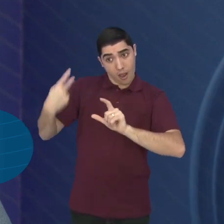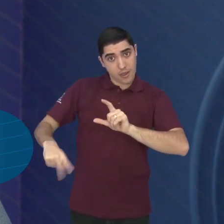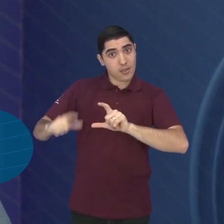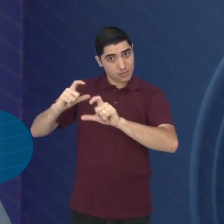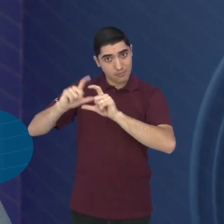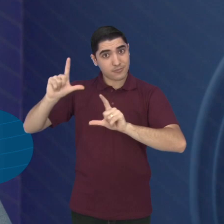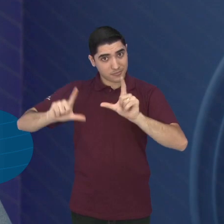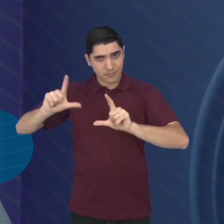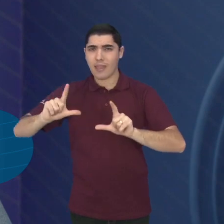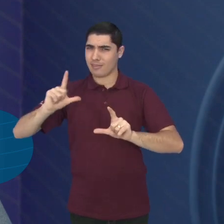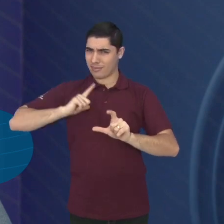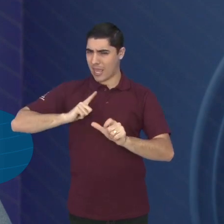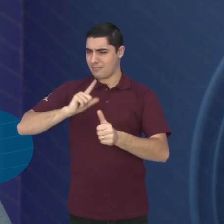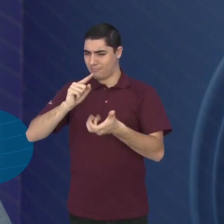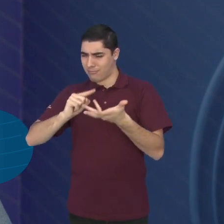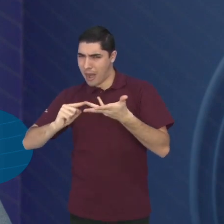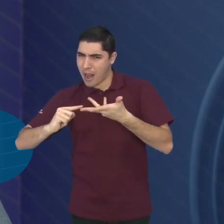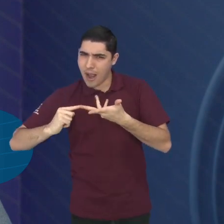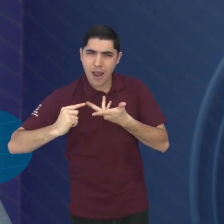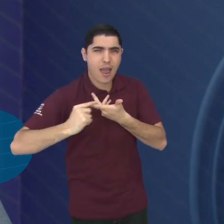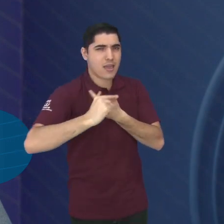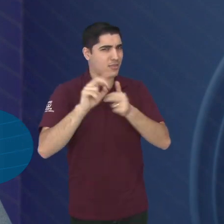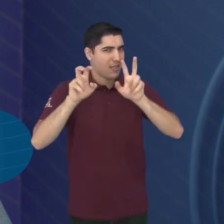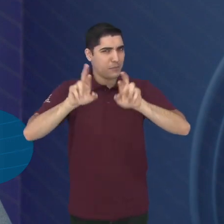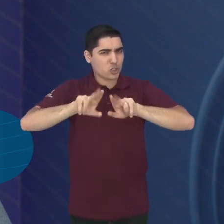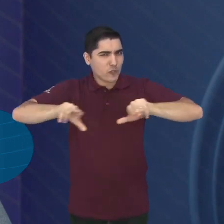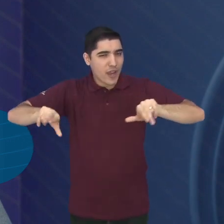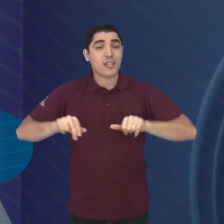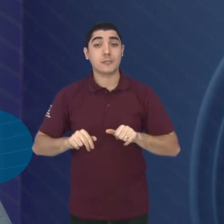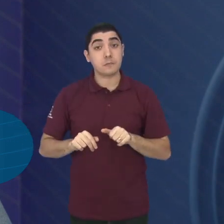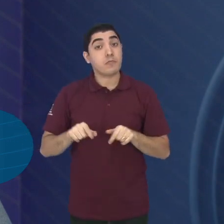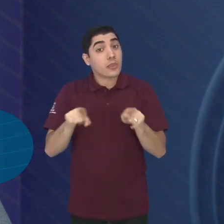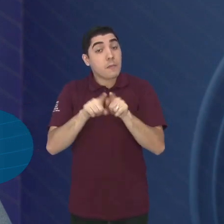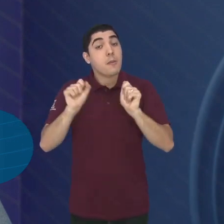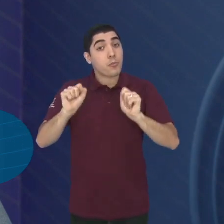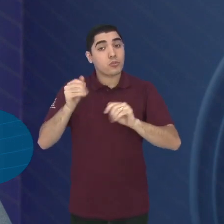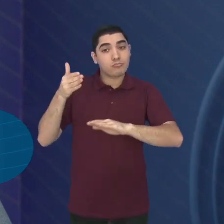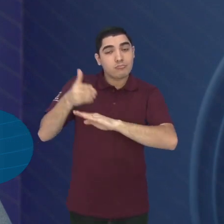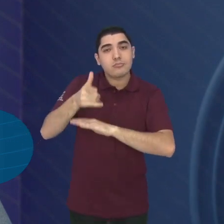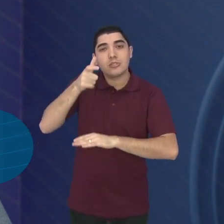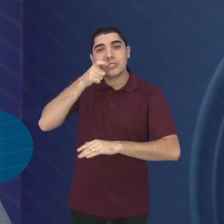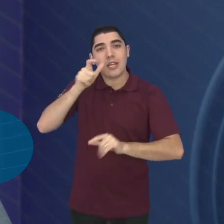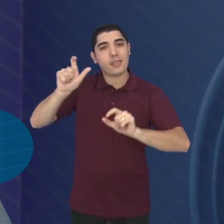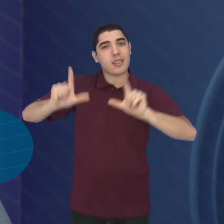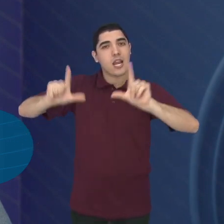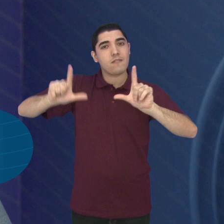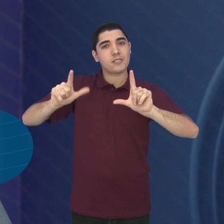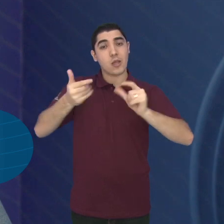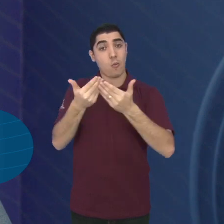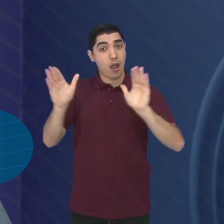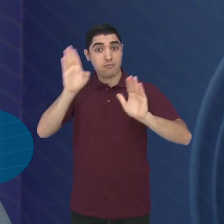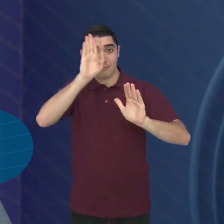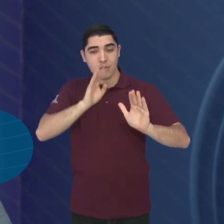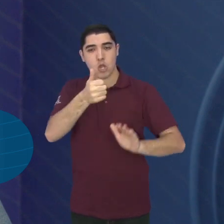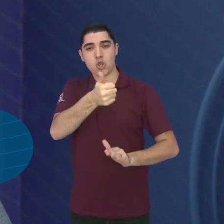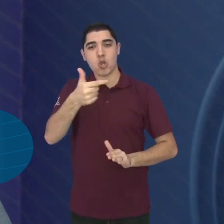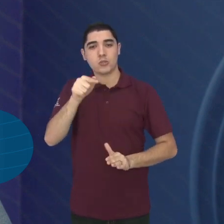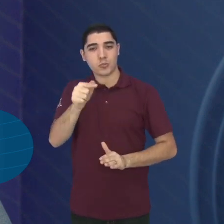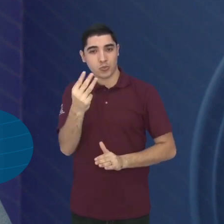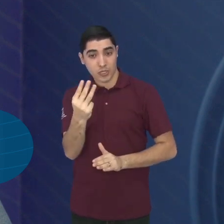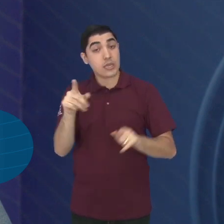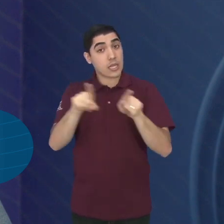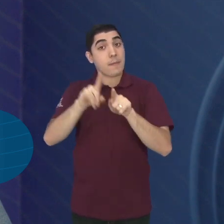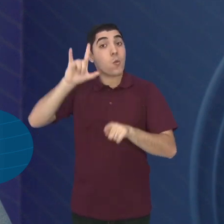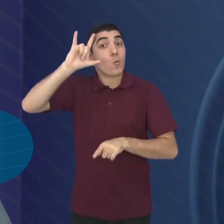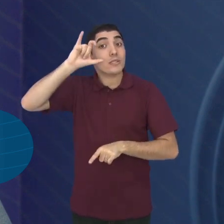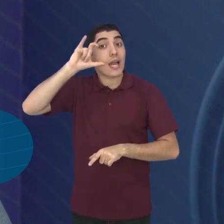São José dos Campos, que por sinal está bem variada, viu? Vocês podem nos acompanhar também pelo canal aberto 12.3 e também agora no Instagram